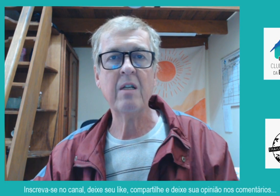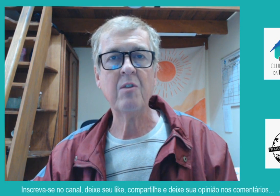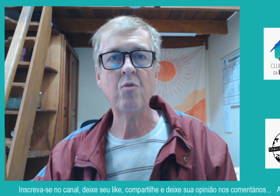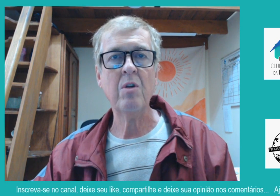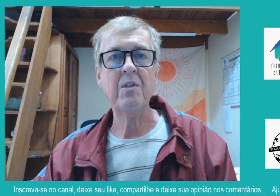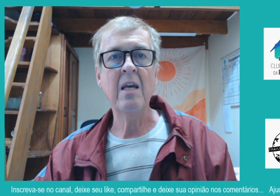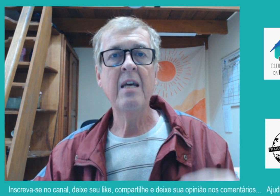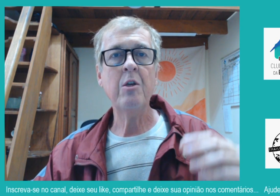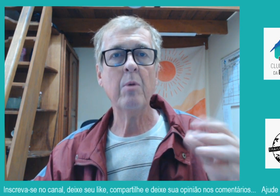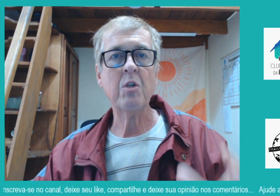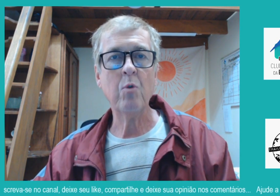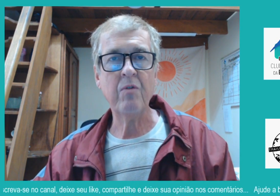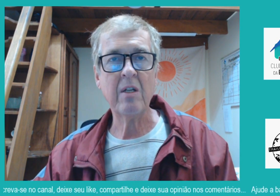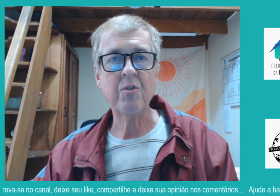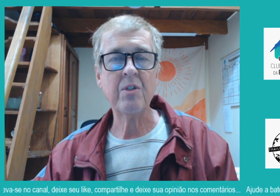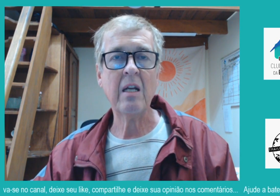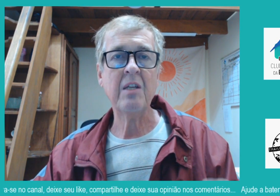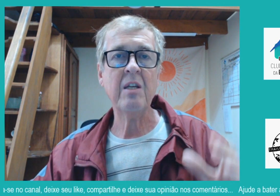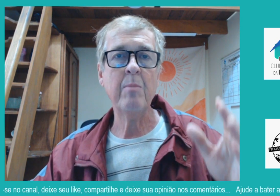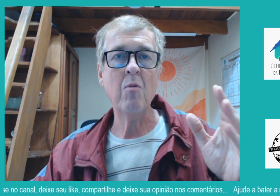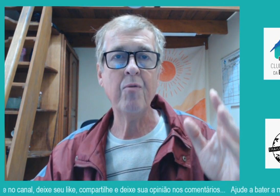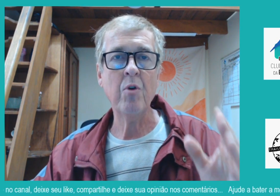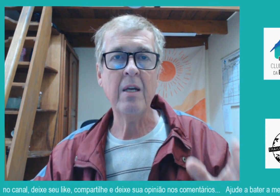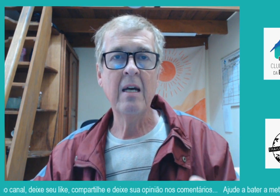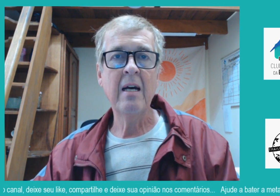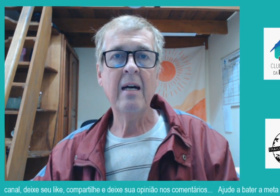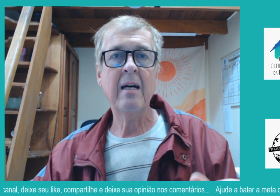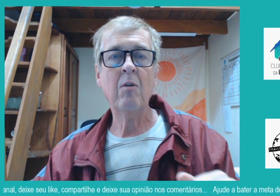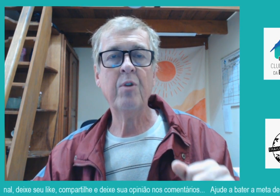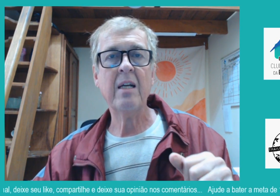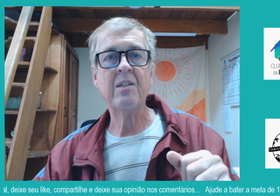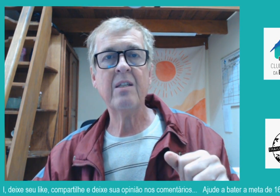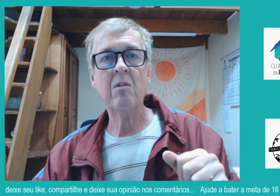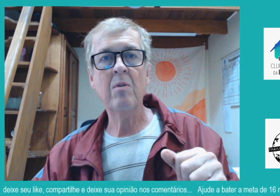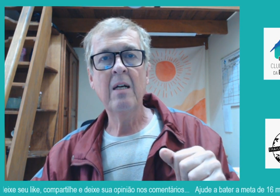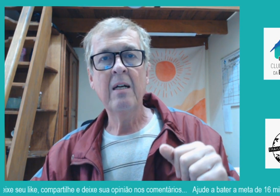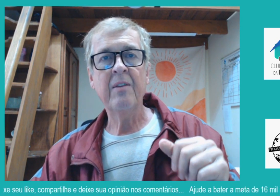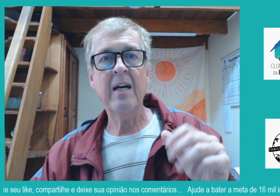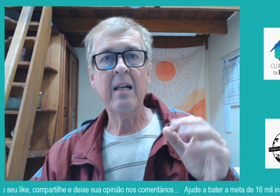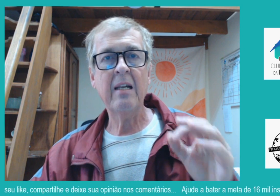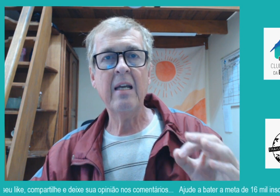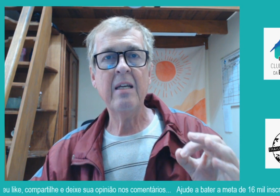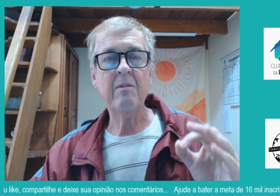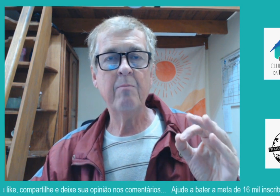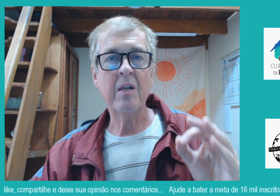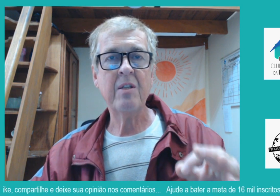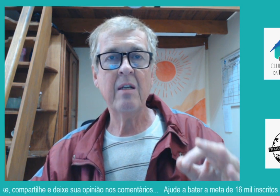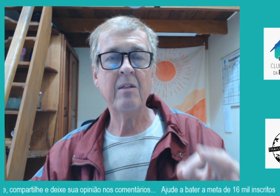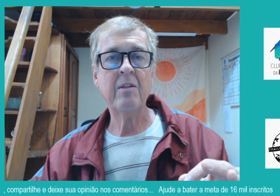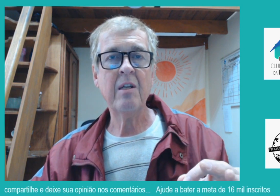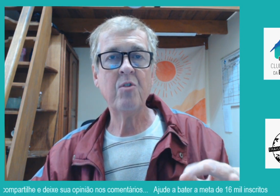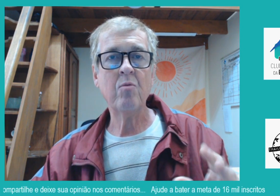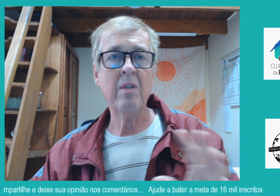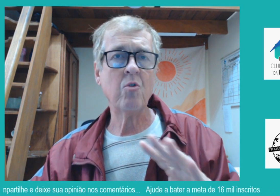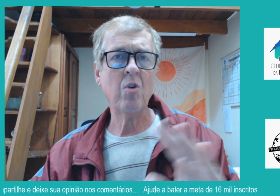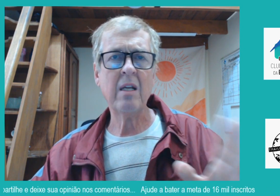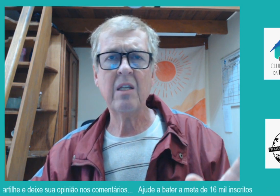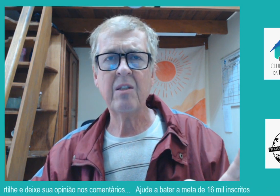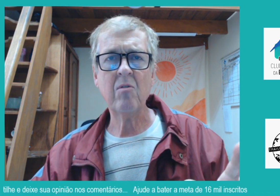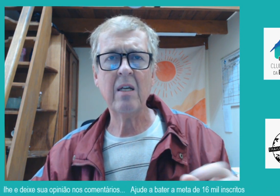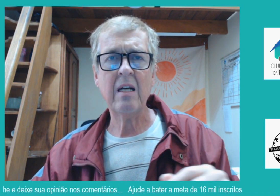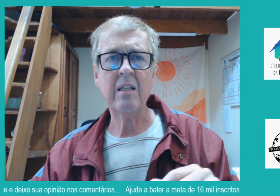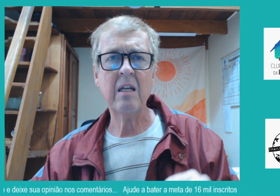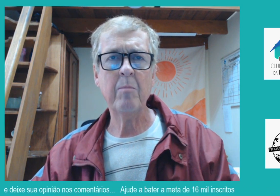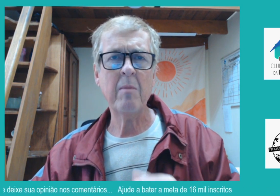recebendo modificações uma das modificações que ela recebeu foi a alteração da lei brasileira de trânsito